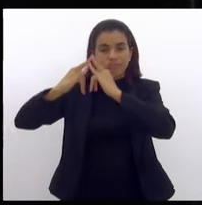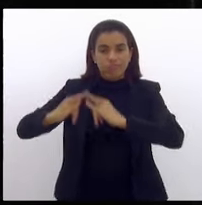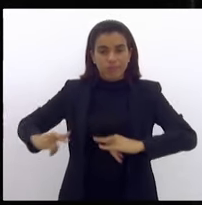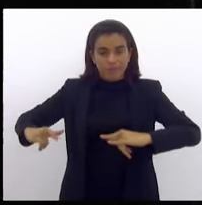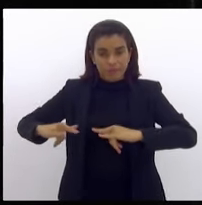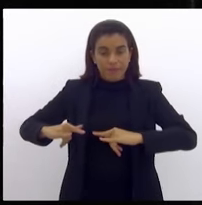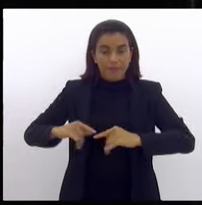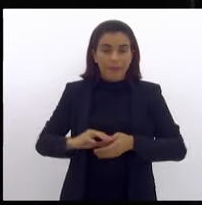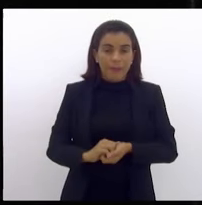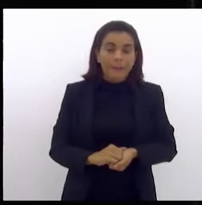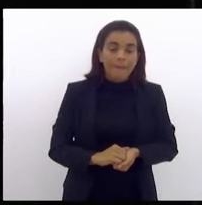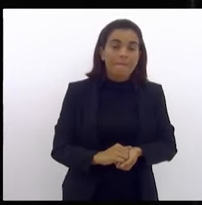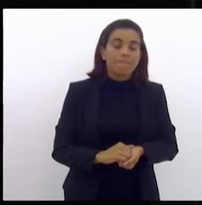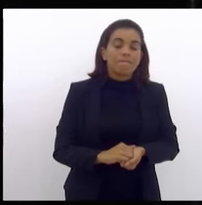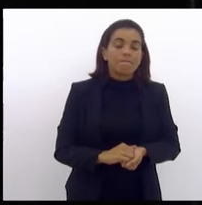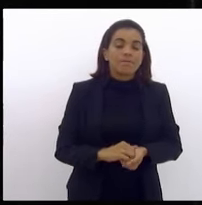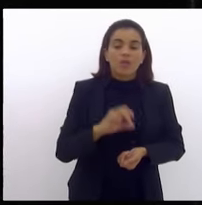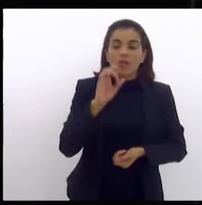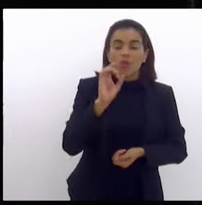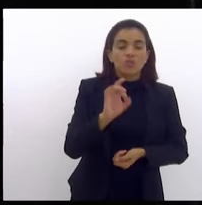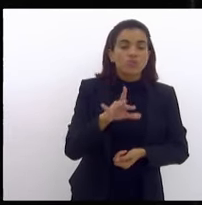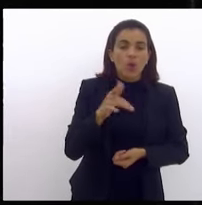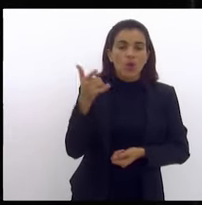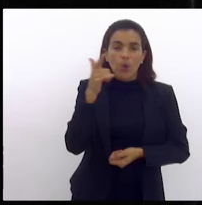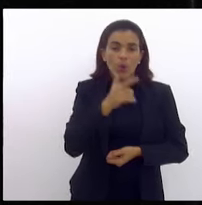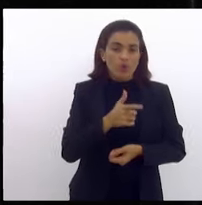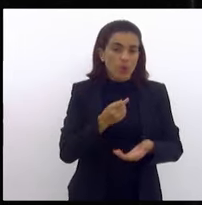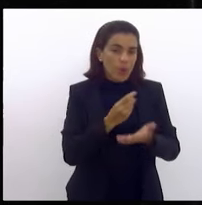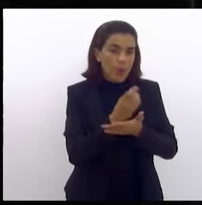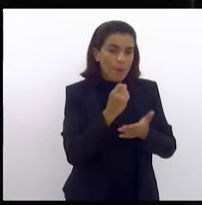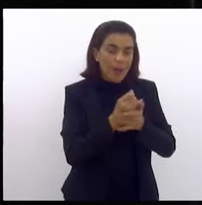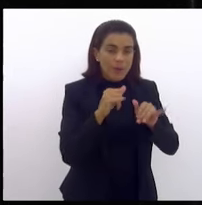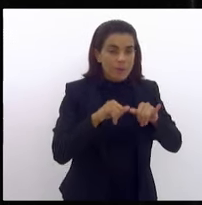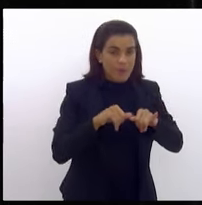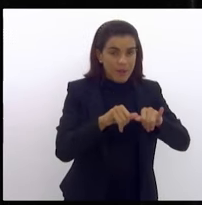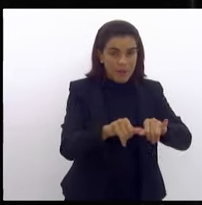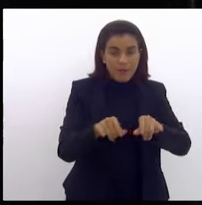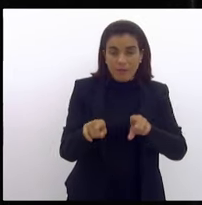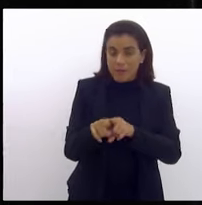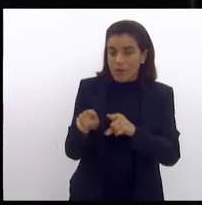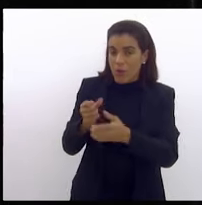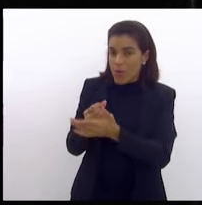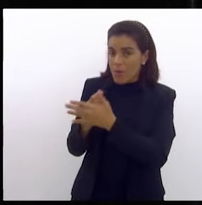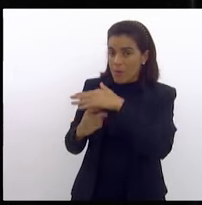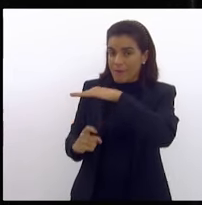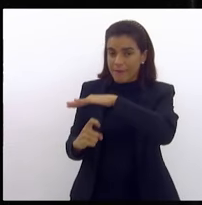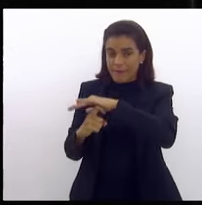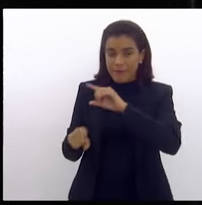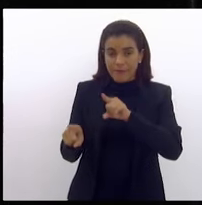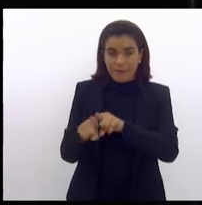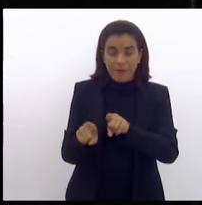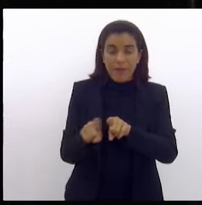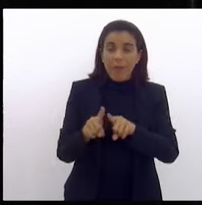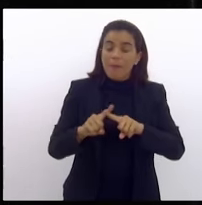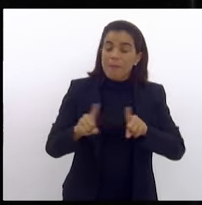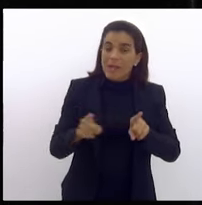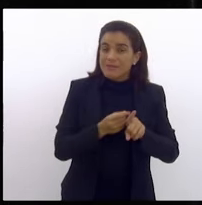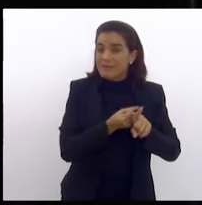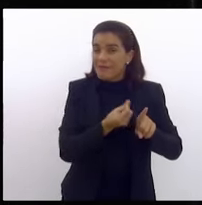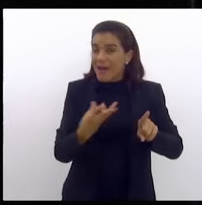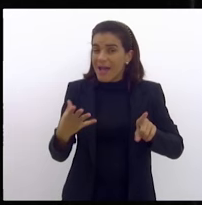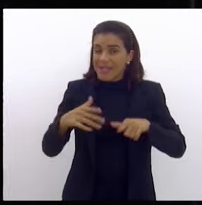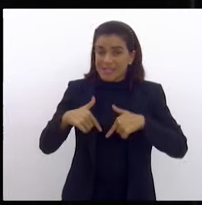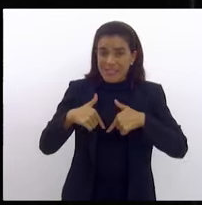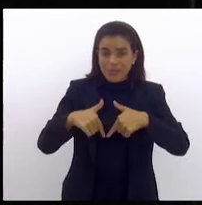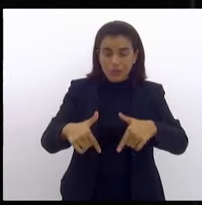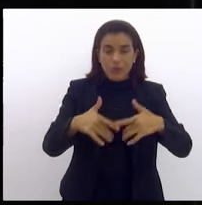E não só de acessar no mercado, de acessar nas feiras, mas também pelas inúmeras